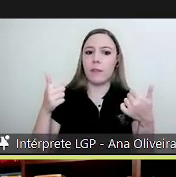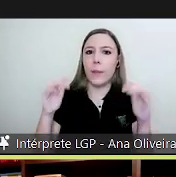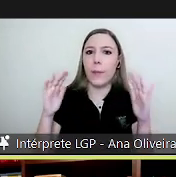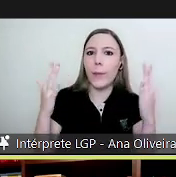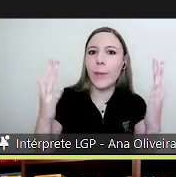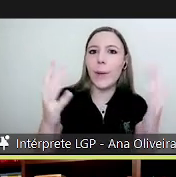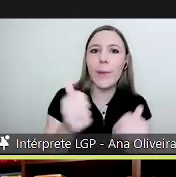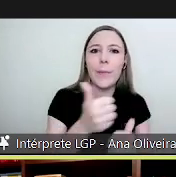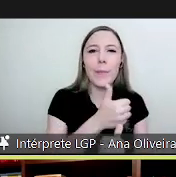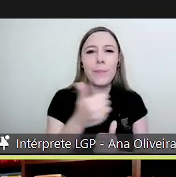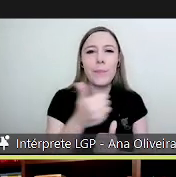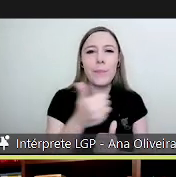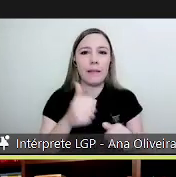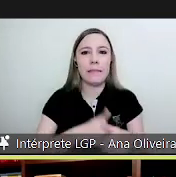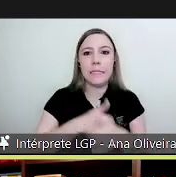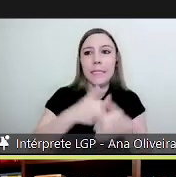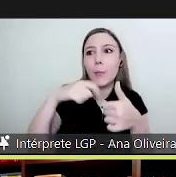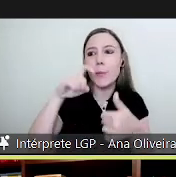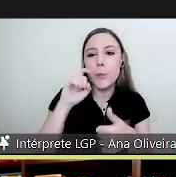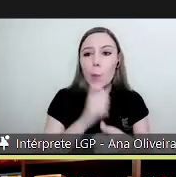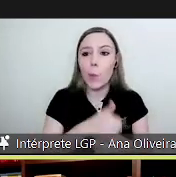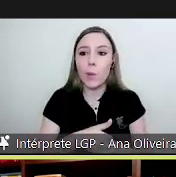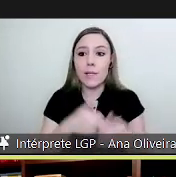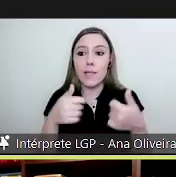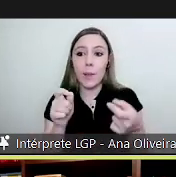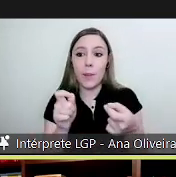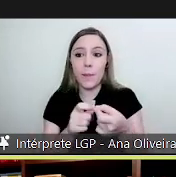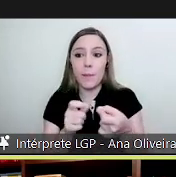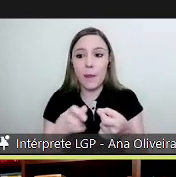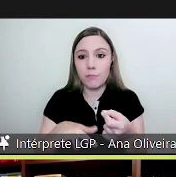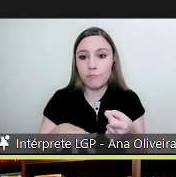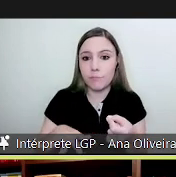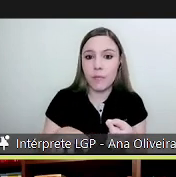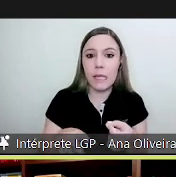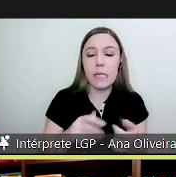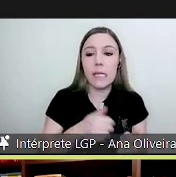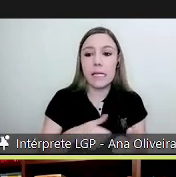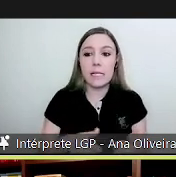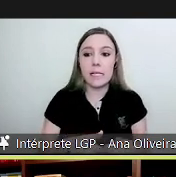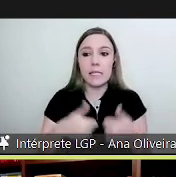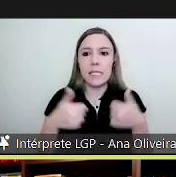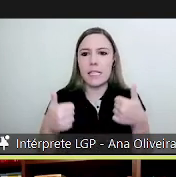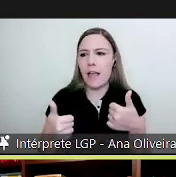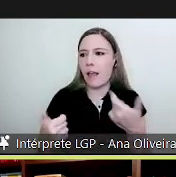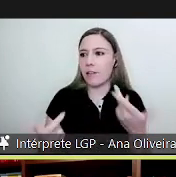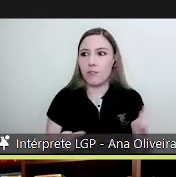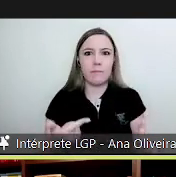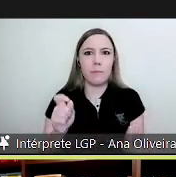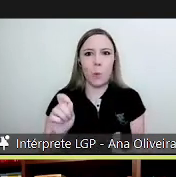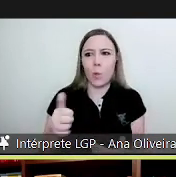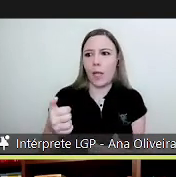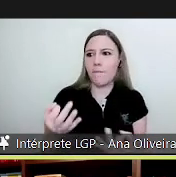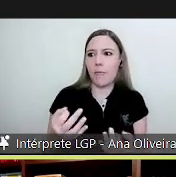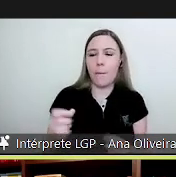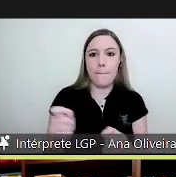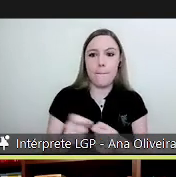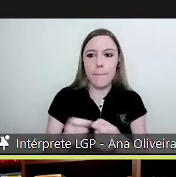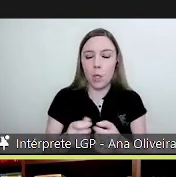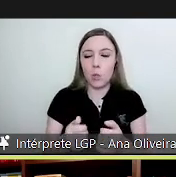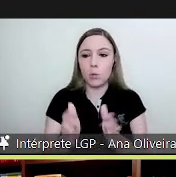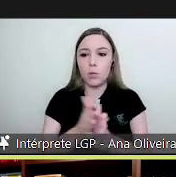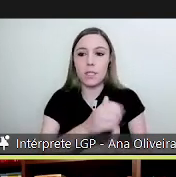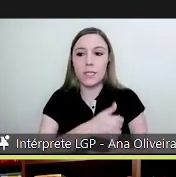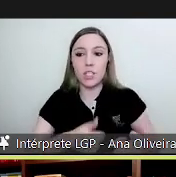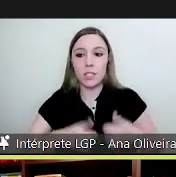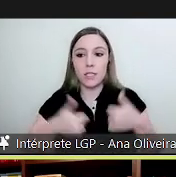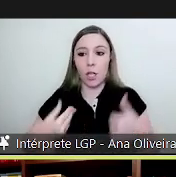da cidade segura, da cidade próxima até do ponto de vista do território, as cidades 15 minutos, enfim, as cidades que se preocupam